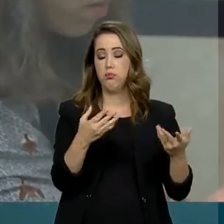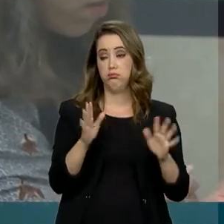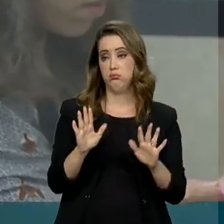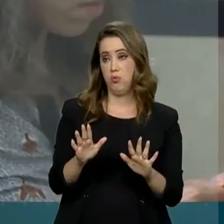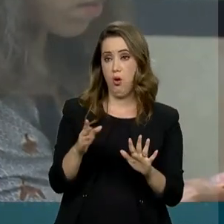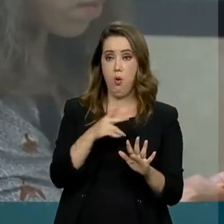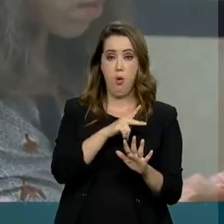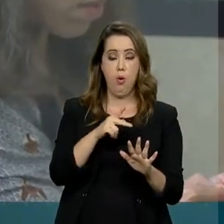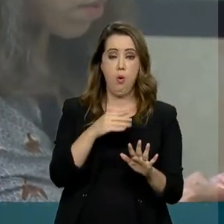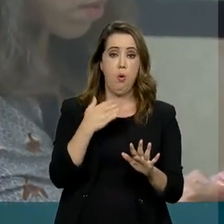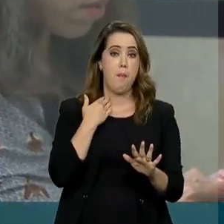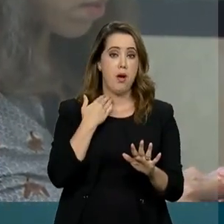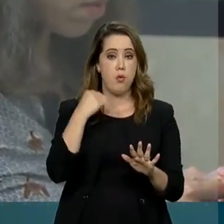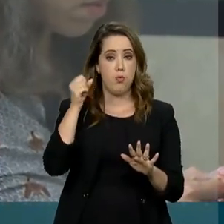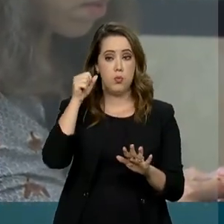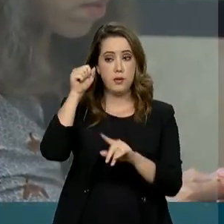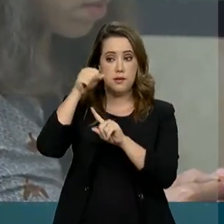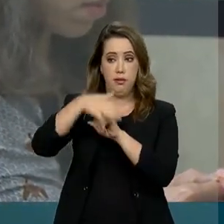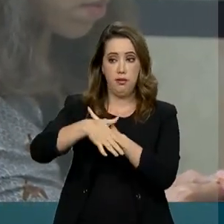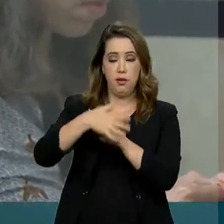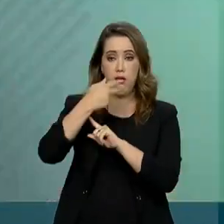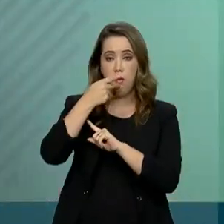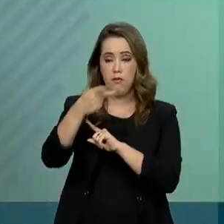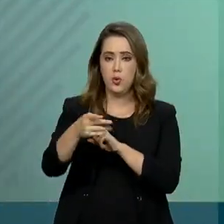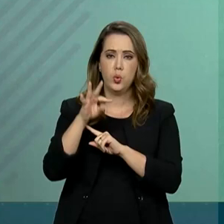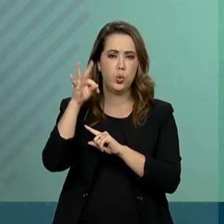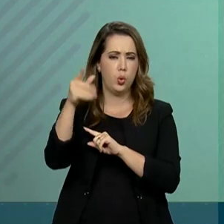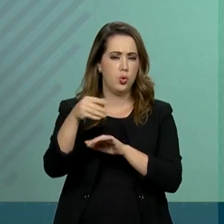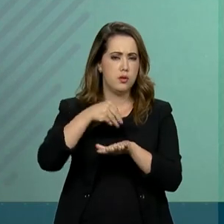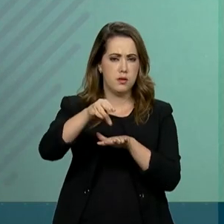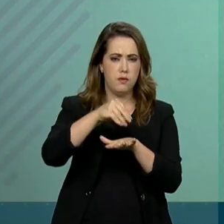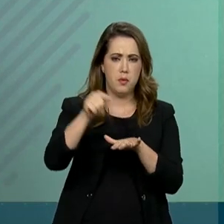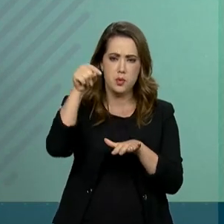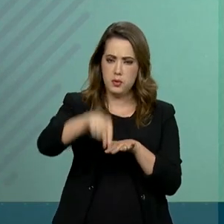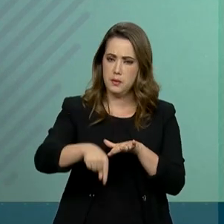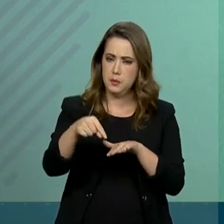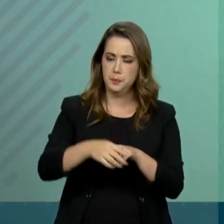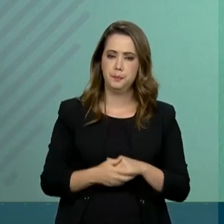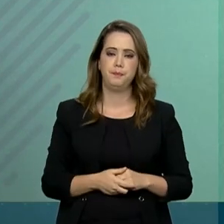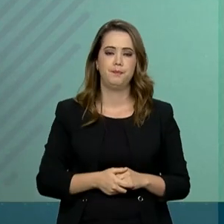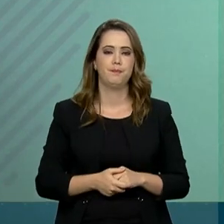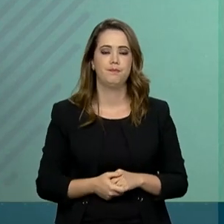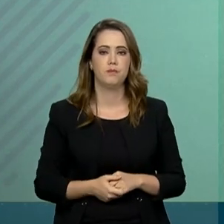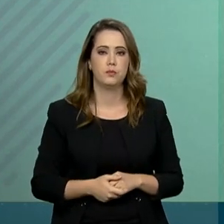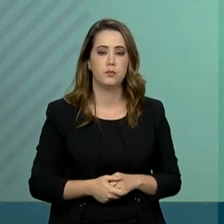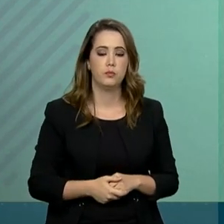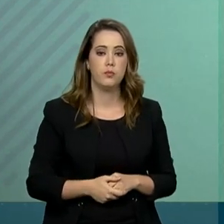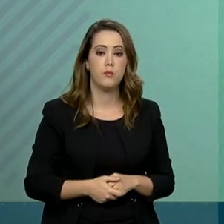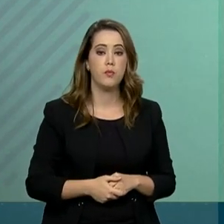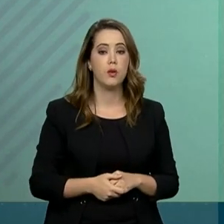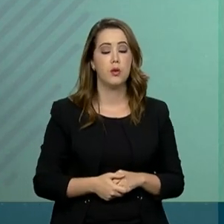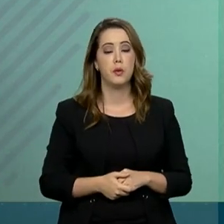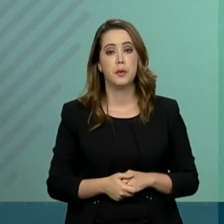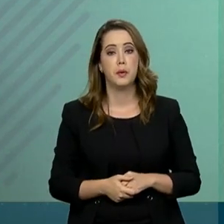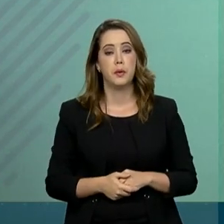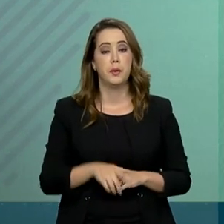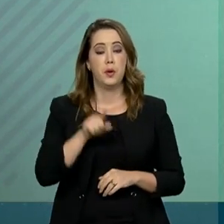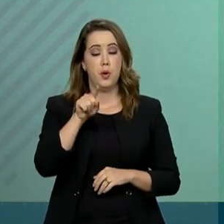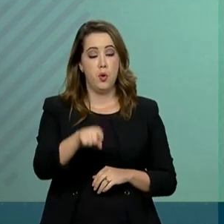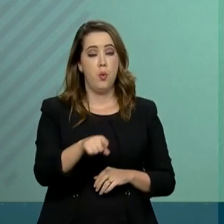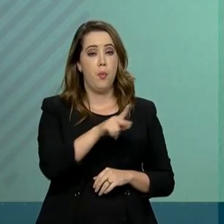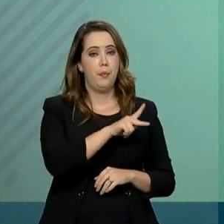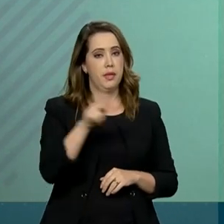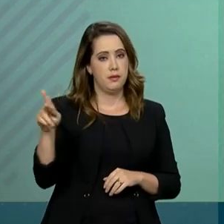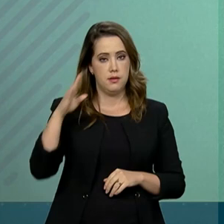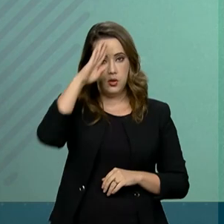estão aqui no planalto não queria saber mais sobre isso vamos vamos então é como disse o presidente no programa citado que o programa do ratinho